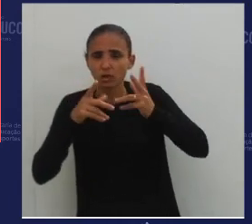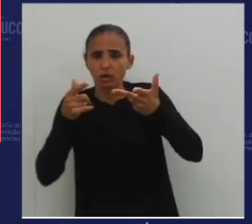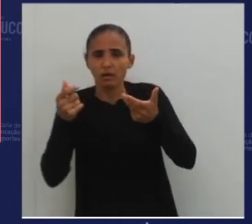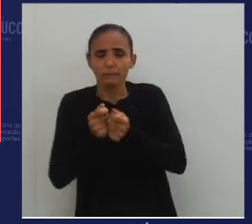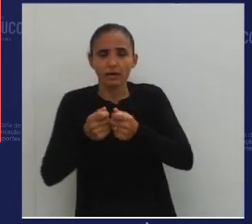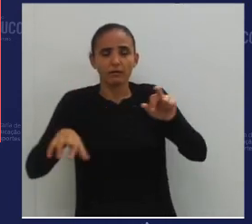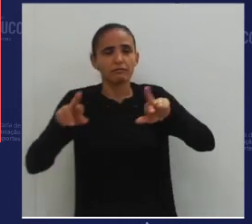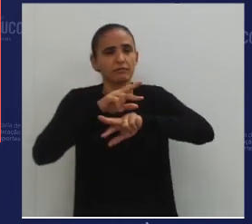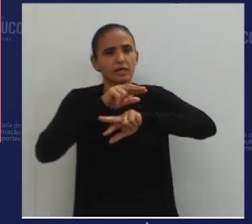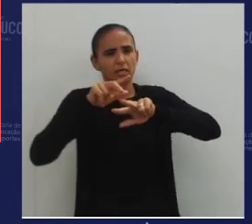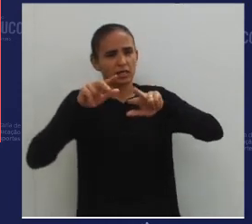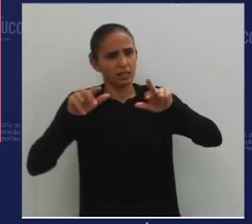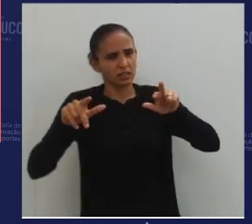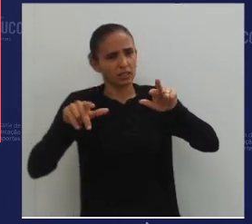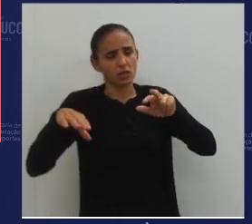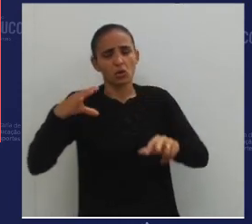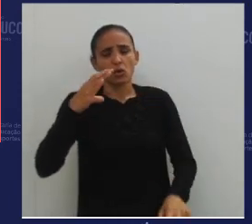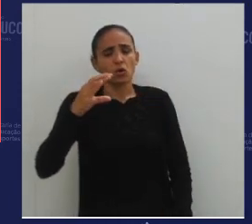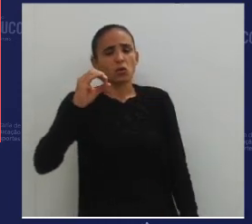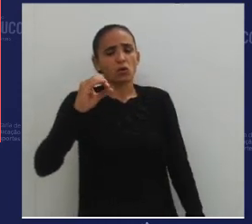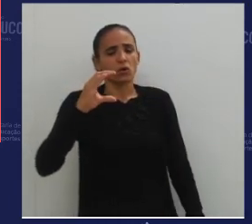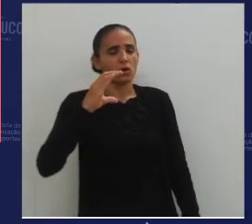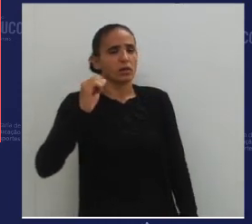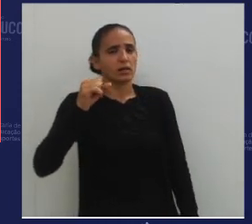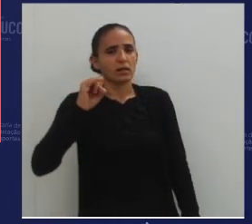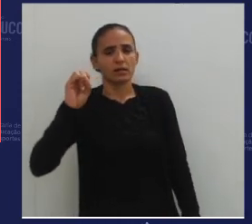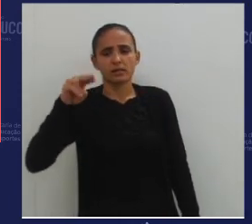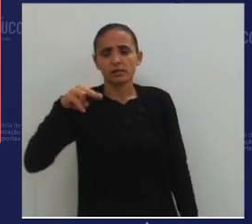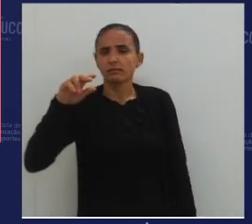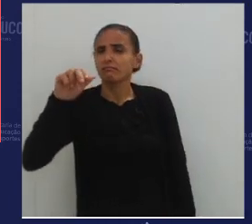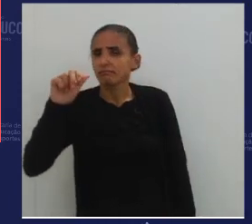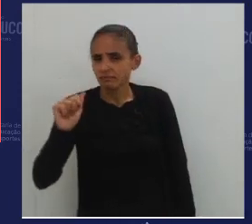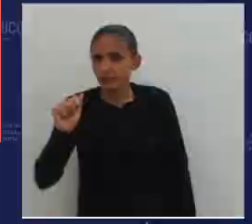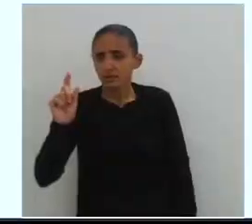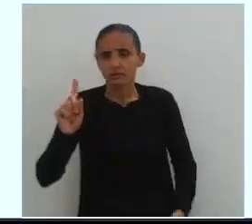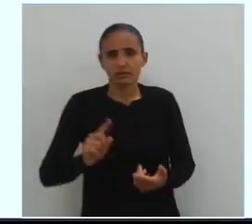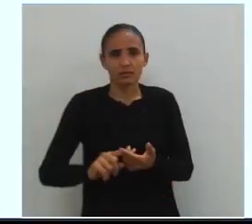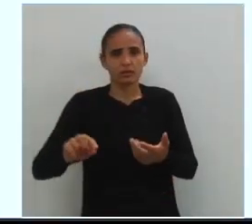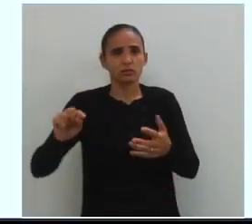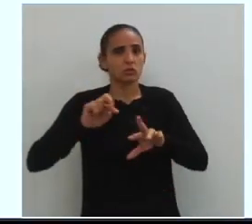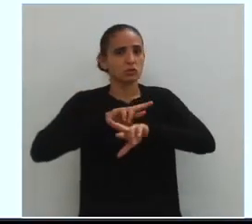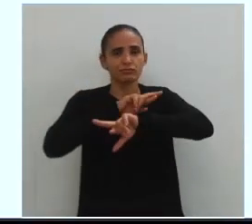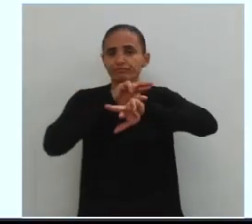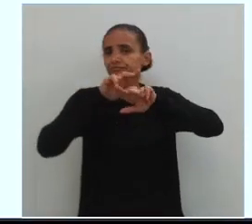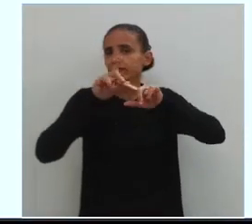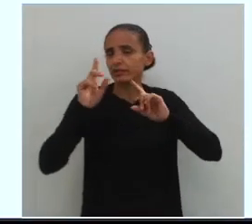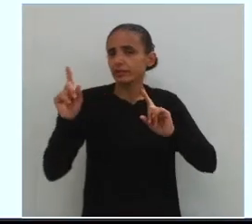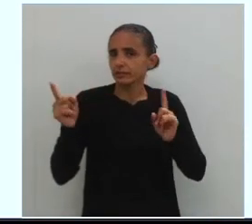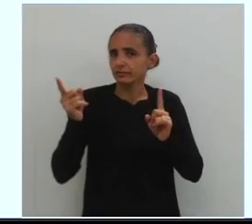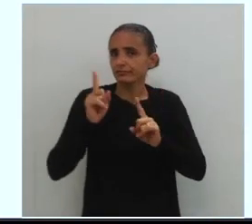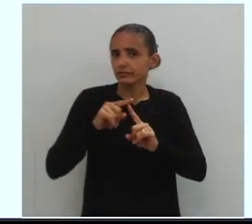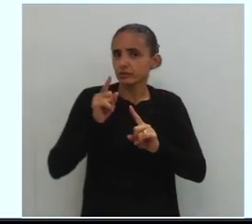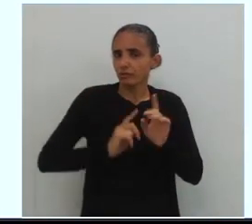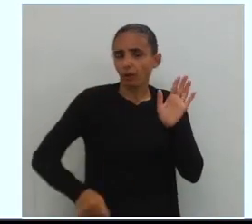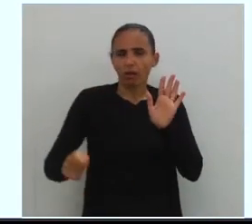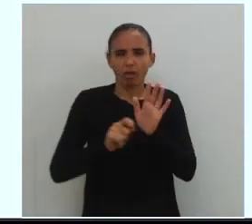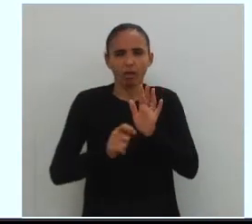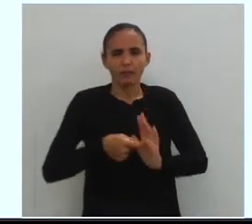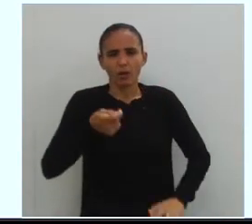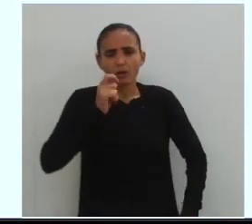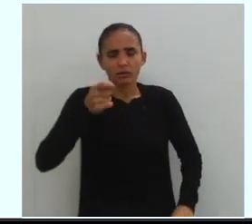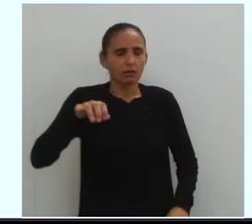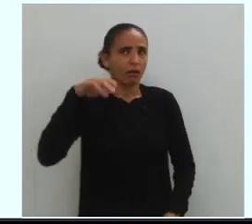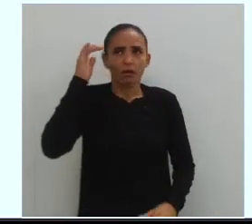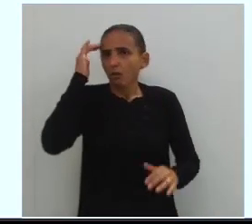ayahuasca, ibogaína, a sálvia, a mescalina, né? Essas drogas aí são as drogas que